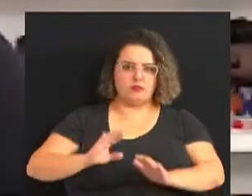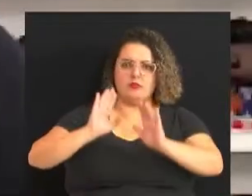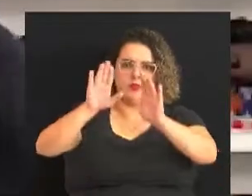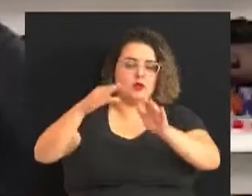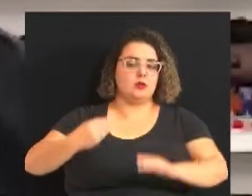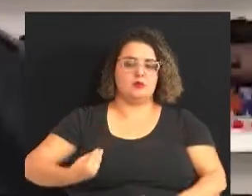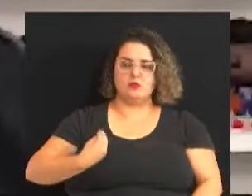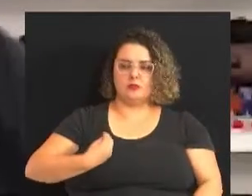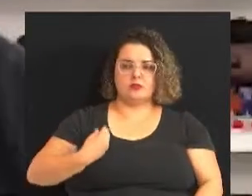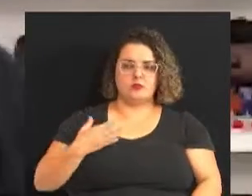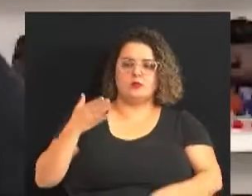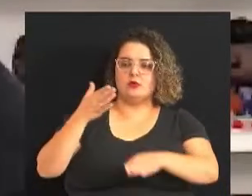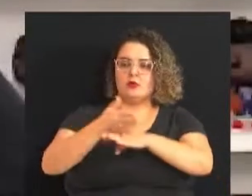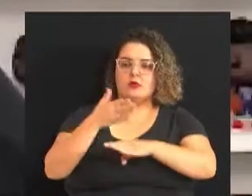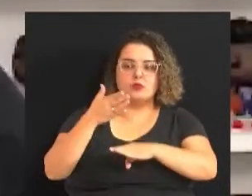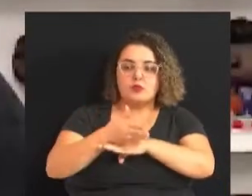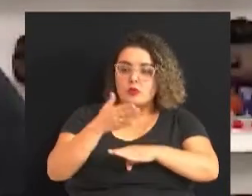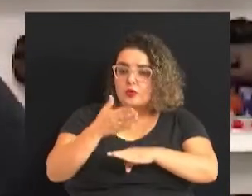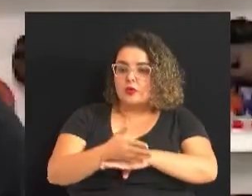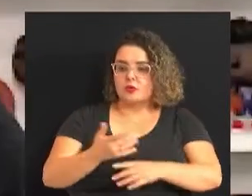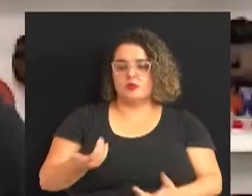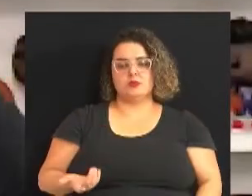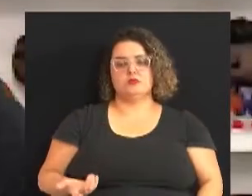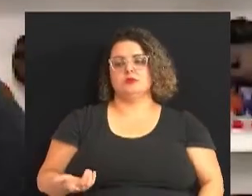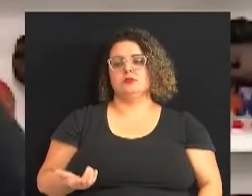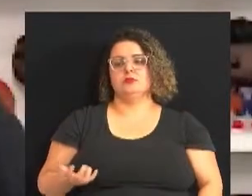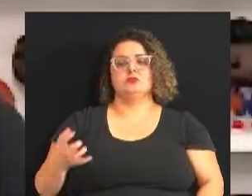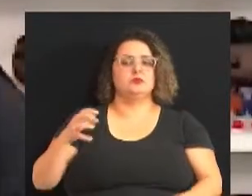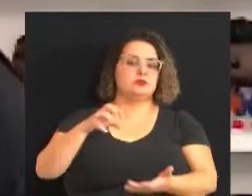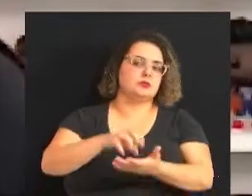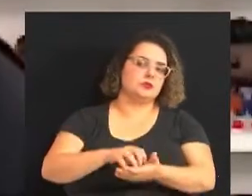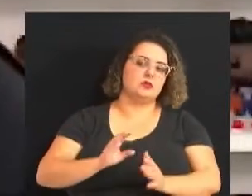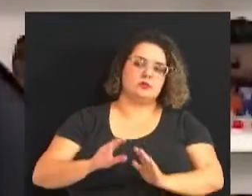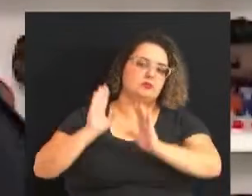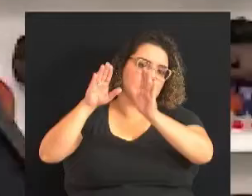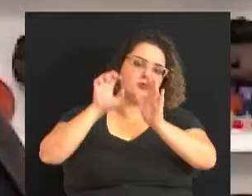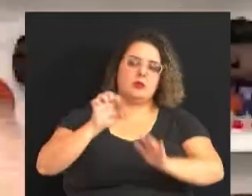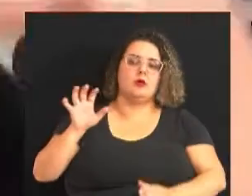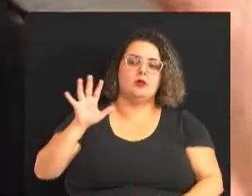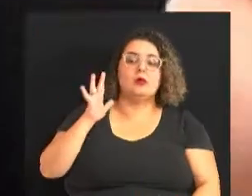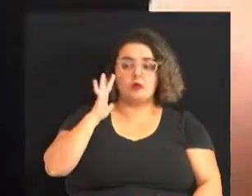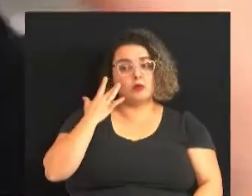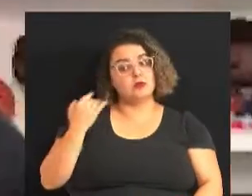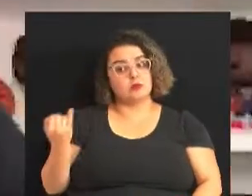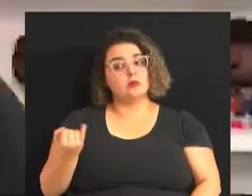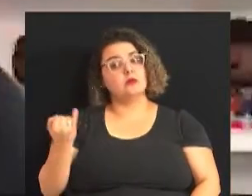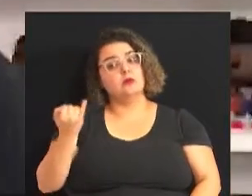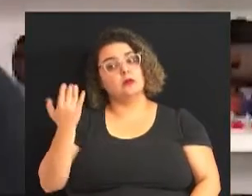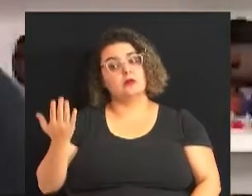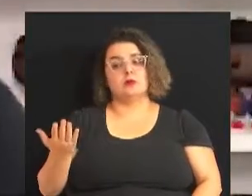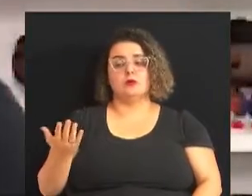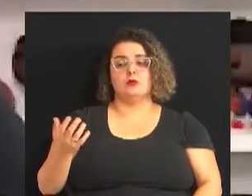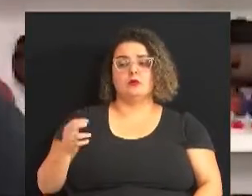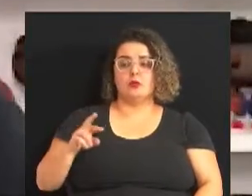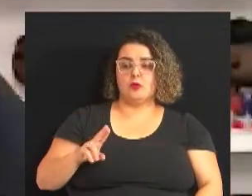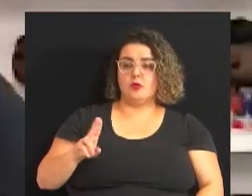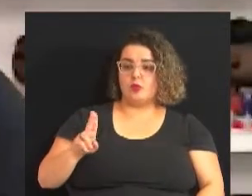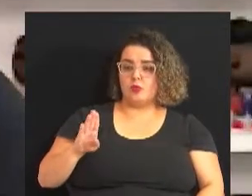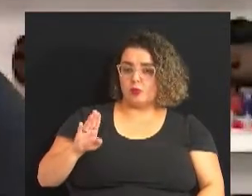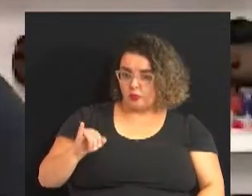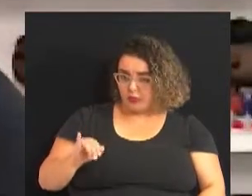o cara frequentar os grandes centros do basquete na Europa. Eu acho que isso foi importante. O Rubem Manhano foi um resgate, eu acho